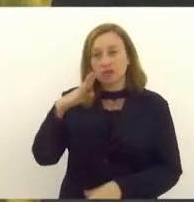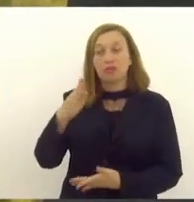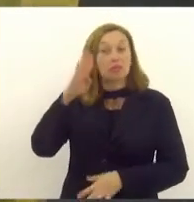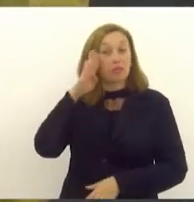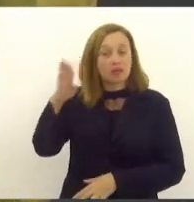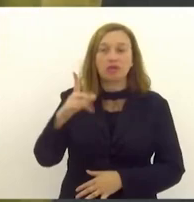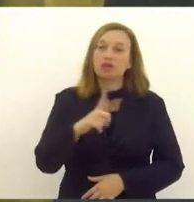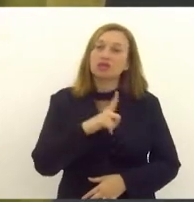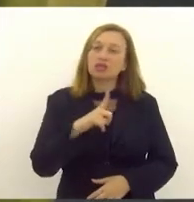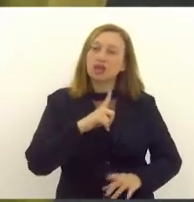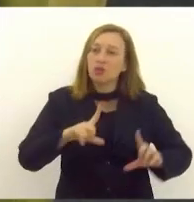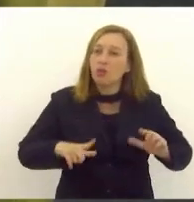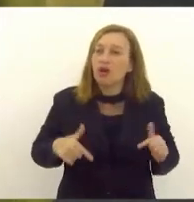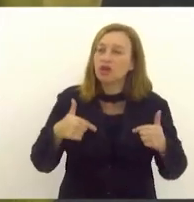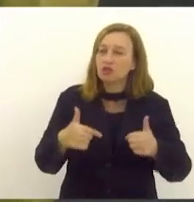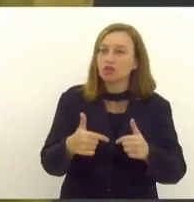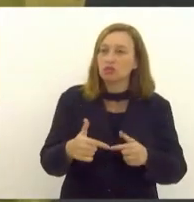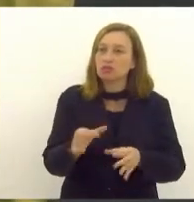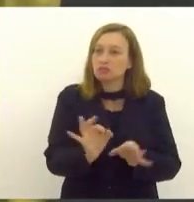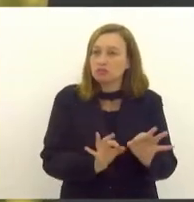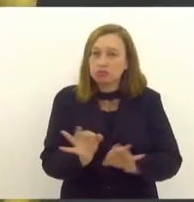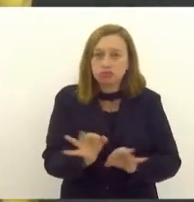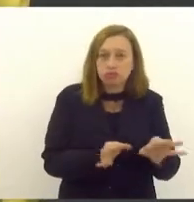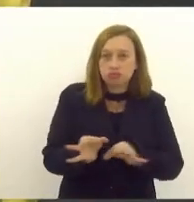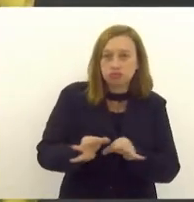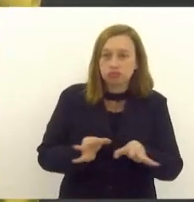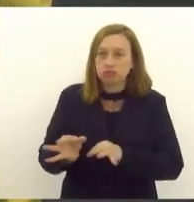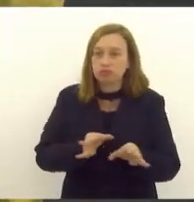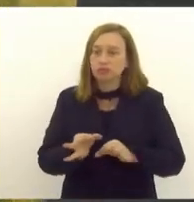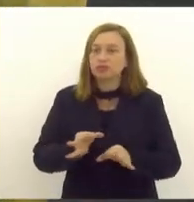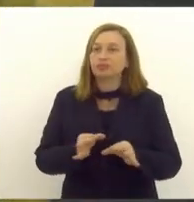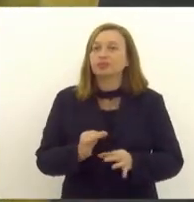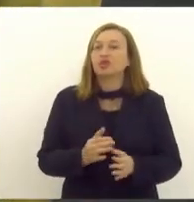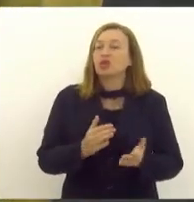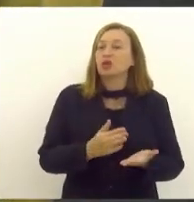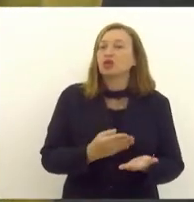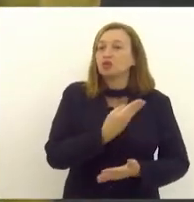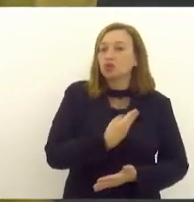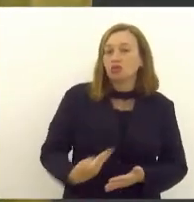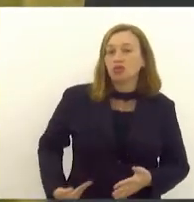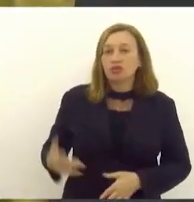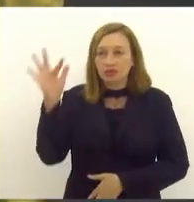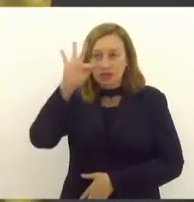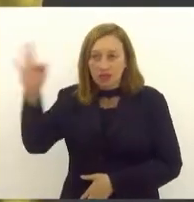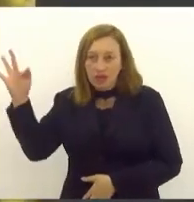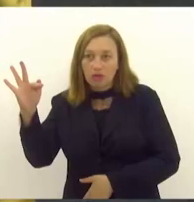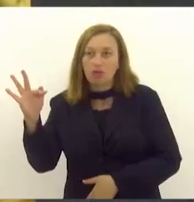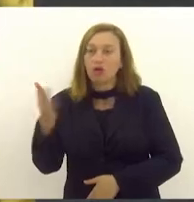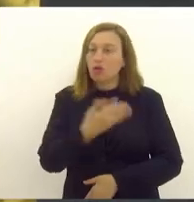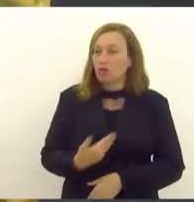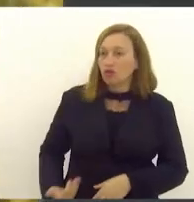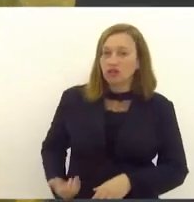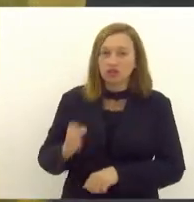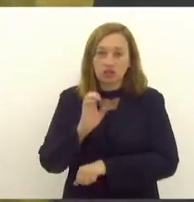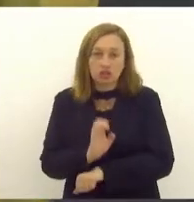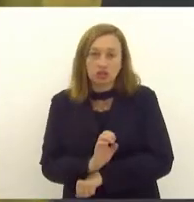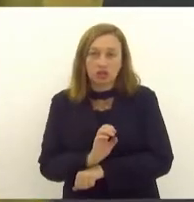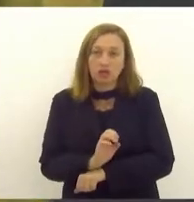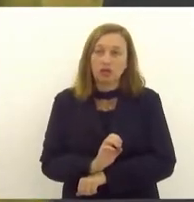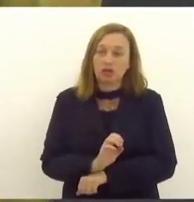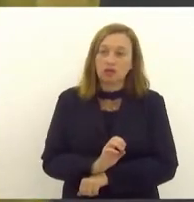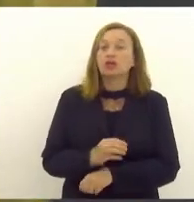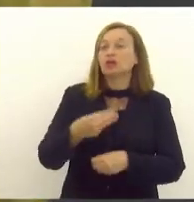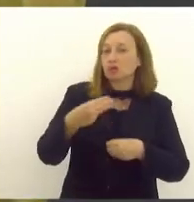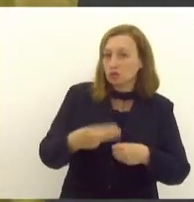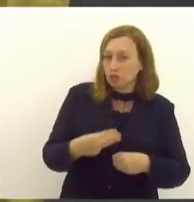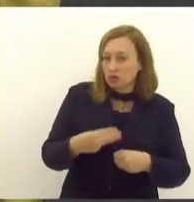tenha uma ação coordenada desde do governo federal ao governo estadual aos governos